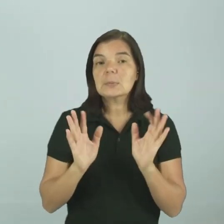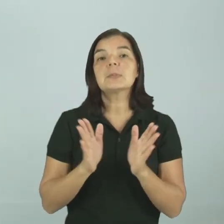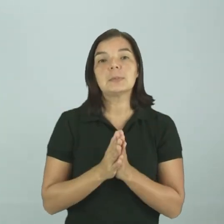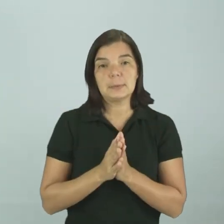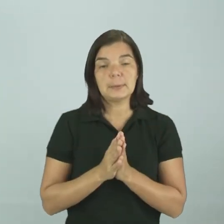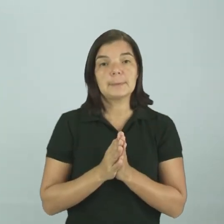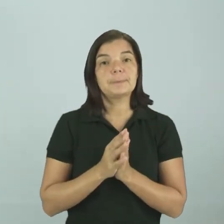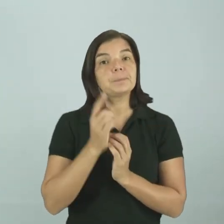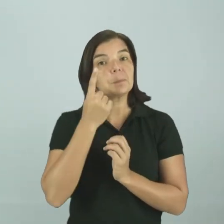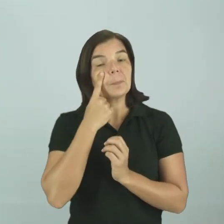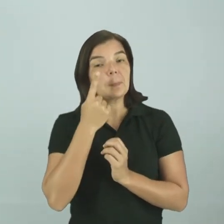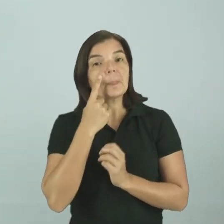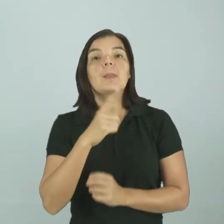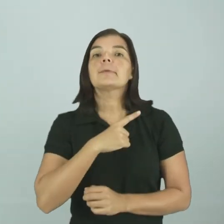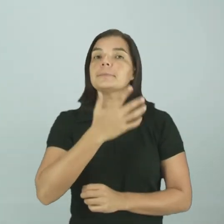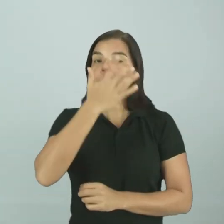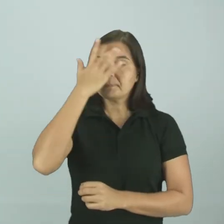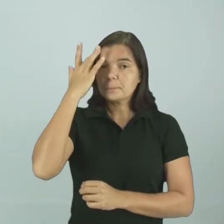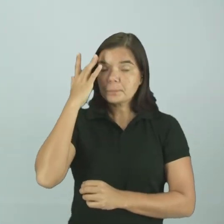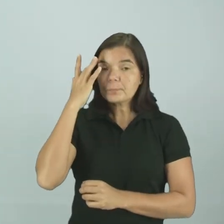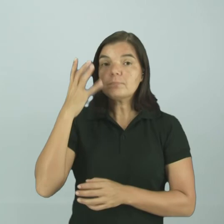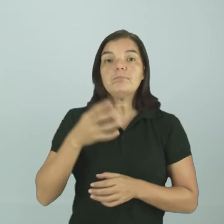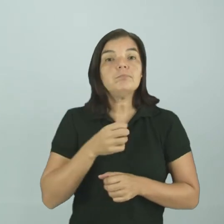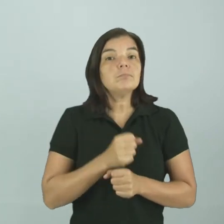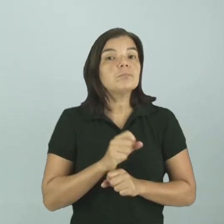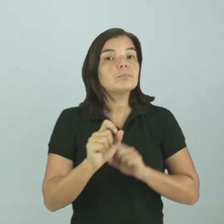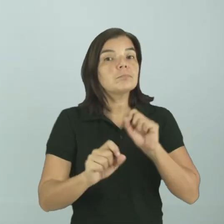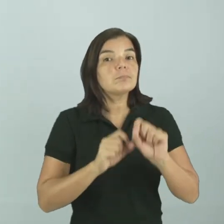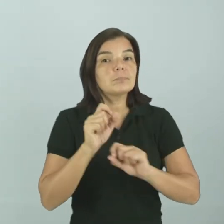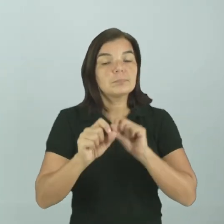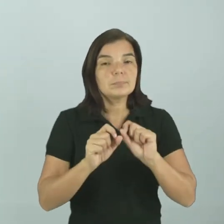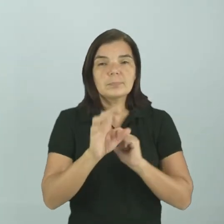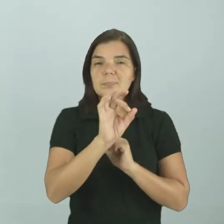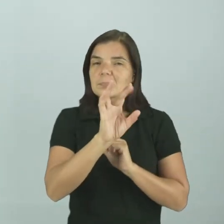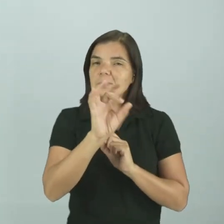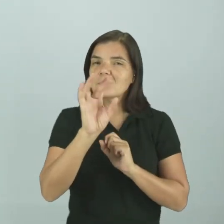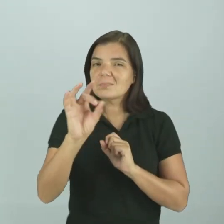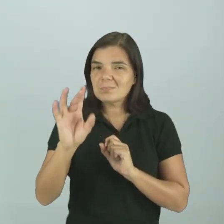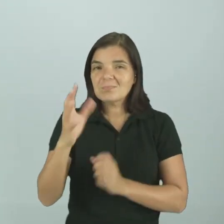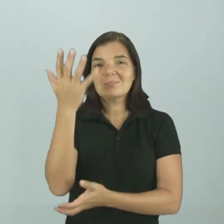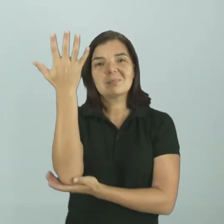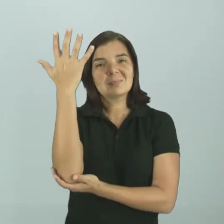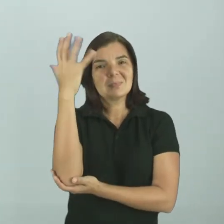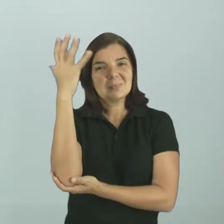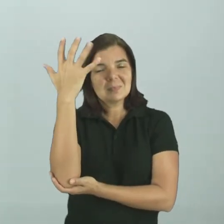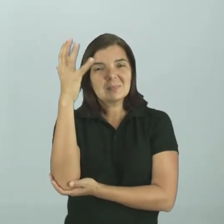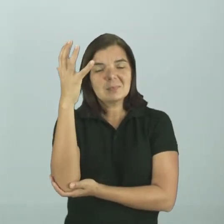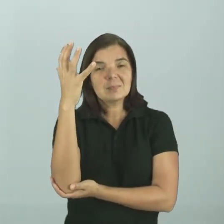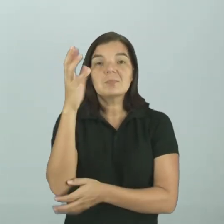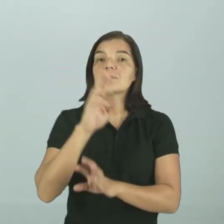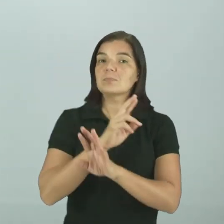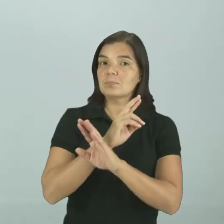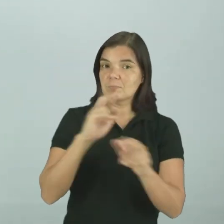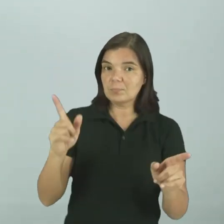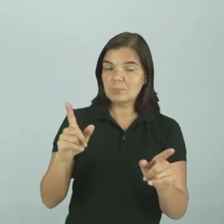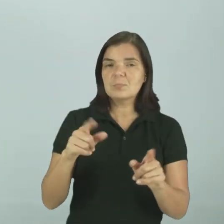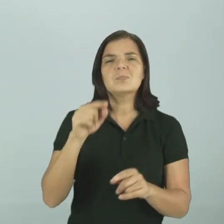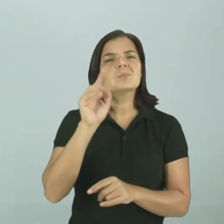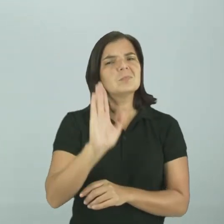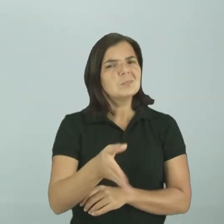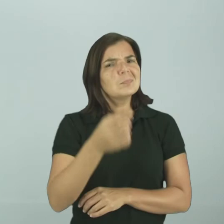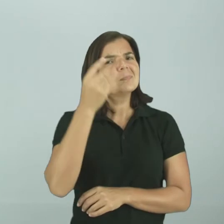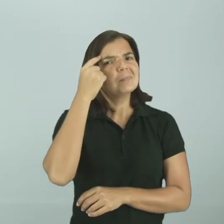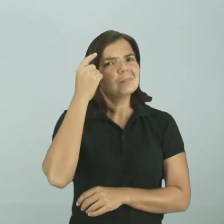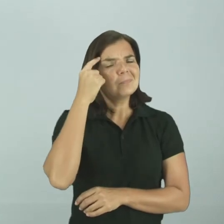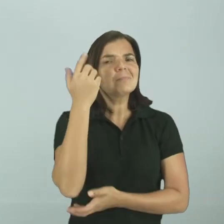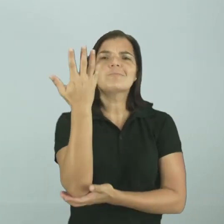vista. Existem pessoas preparadas para quê? Para trabalhar cada parte da planta, as plantas diferentes. Você já imaginou